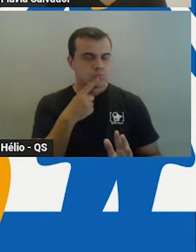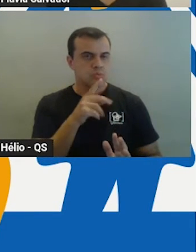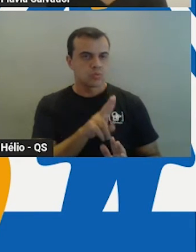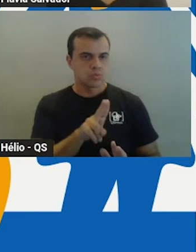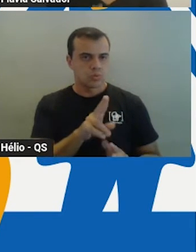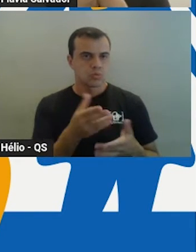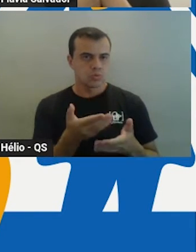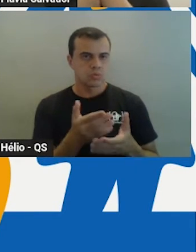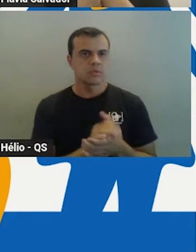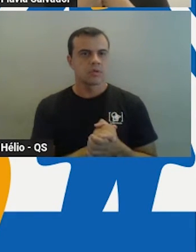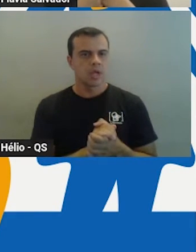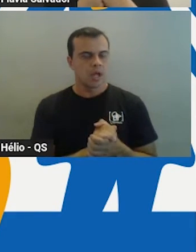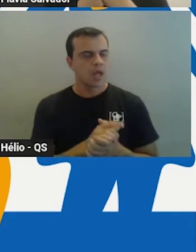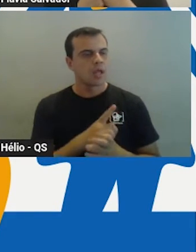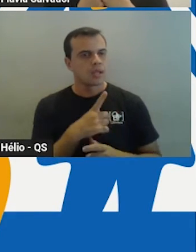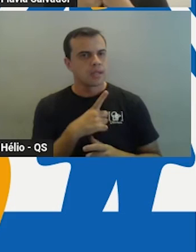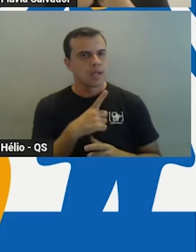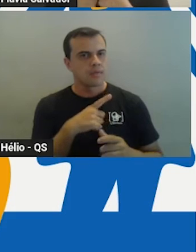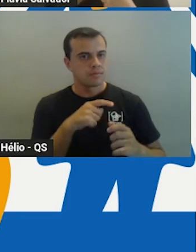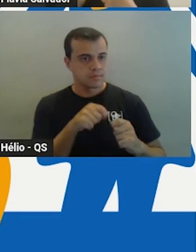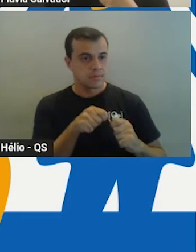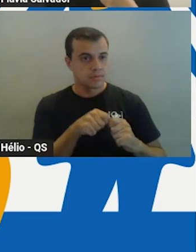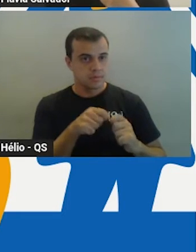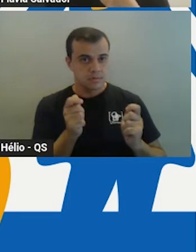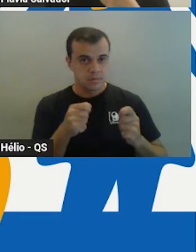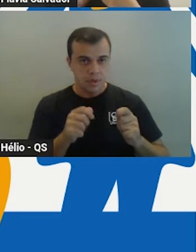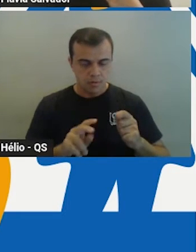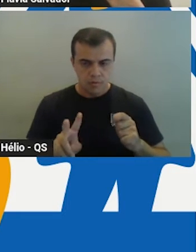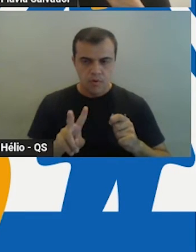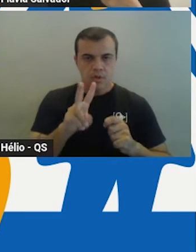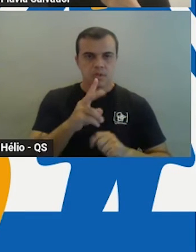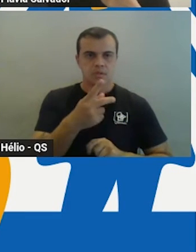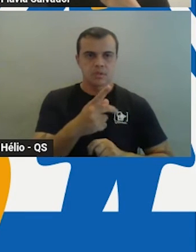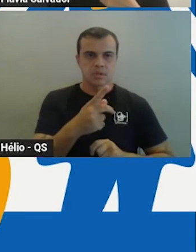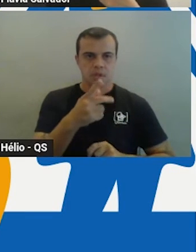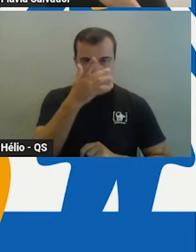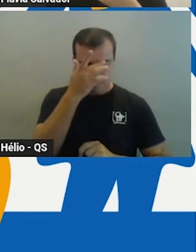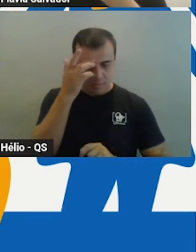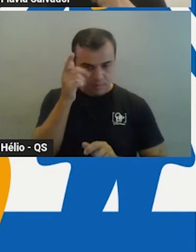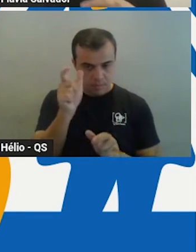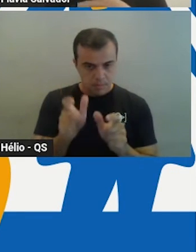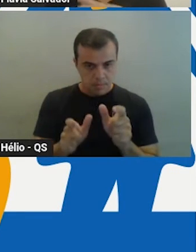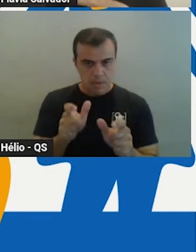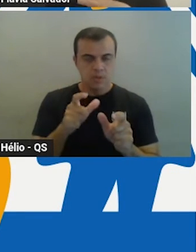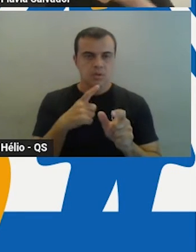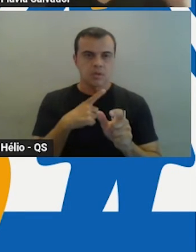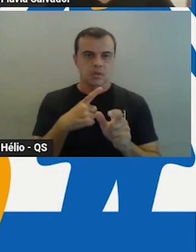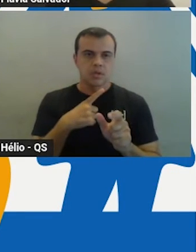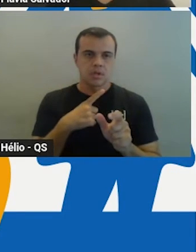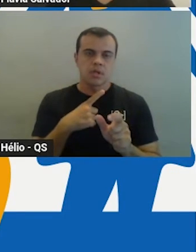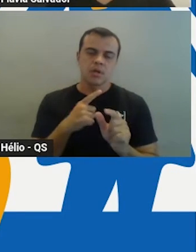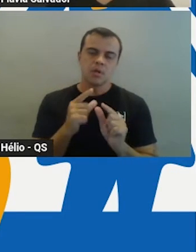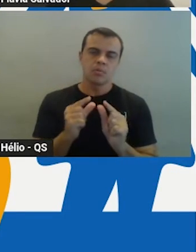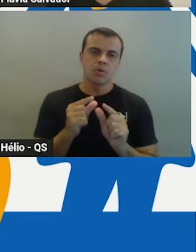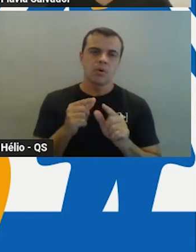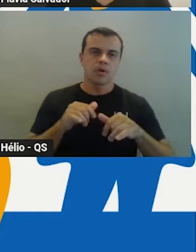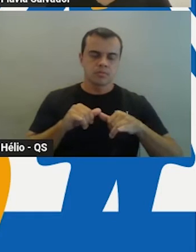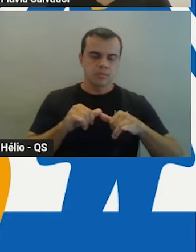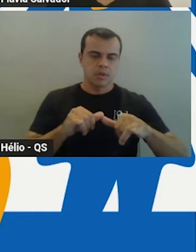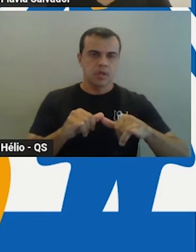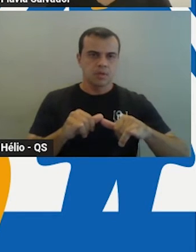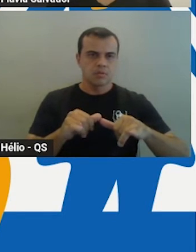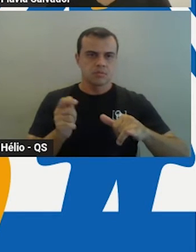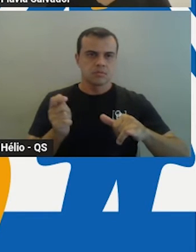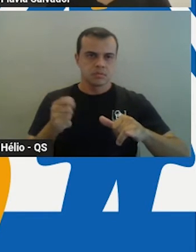usa, você está fazendo isso, você está valorizando ele como pessoa. E um pouco o mercadinho do desencontro